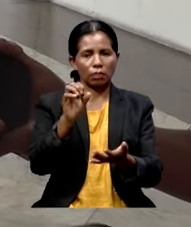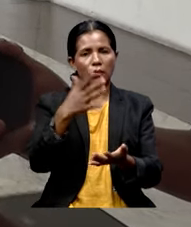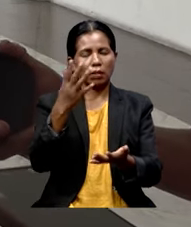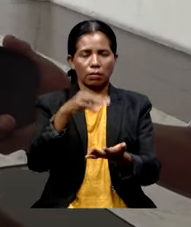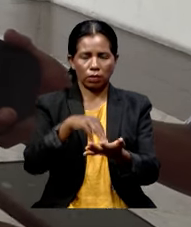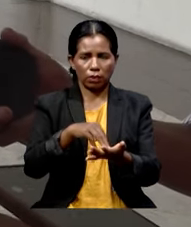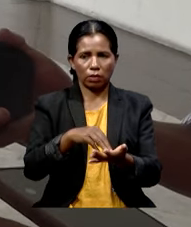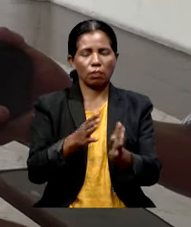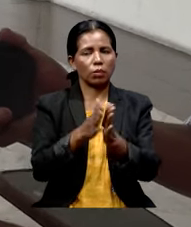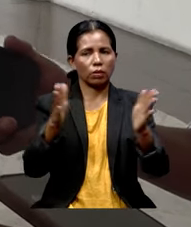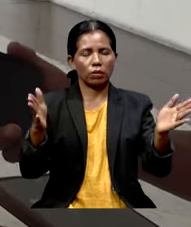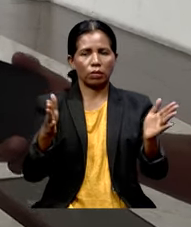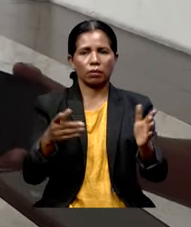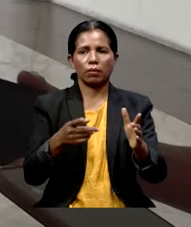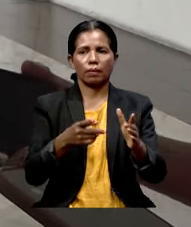Bote